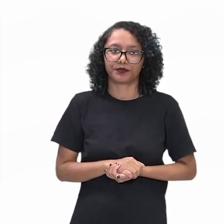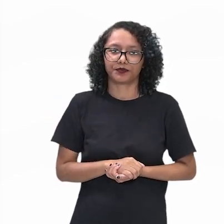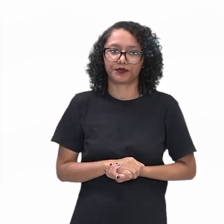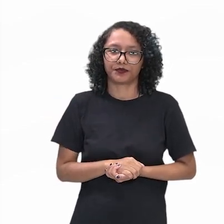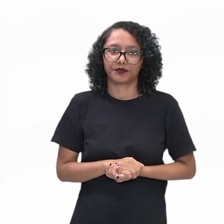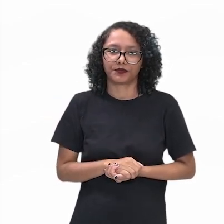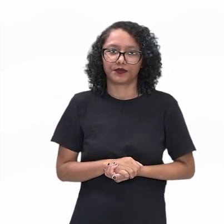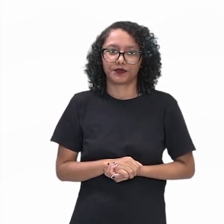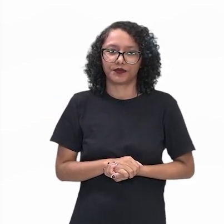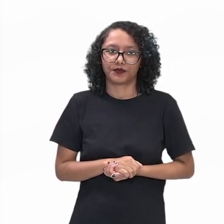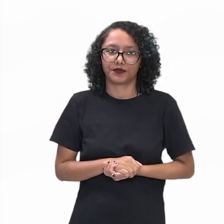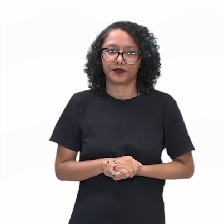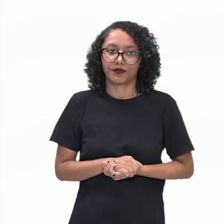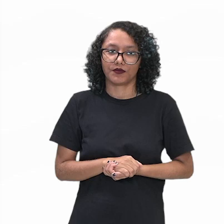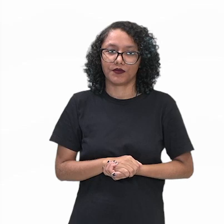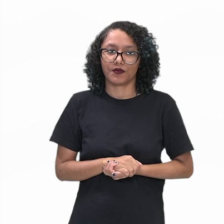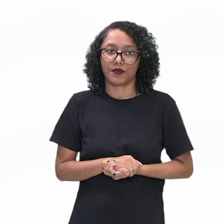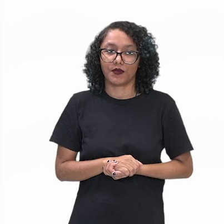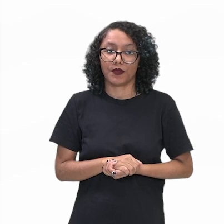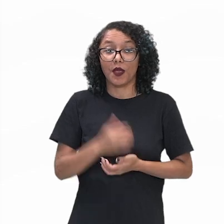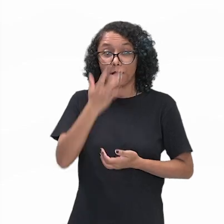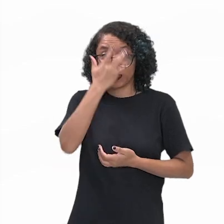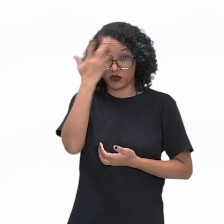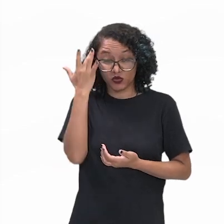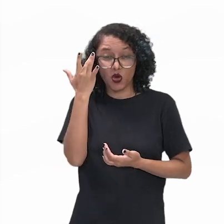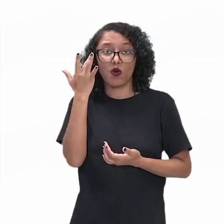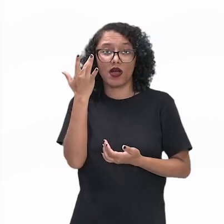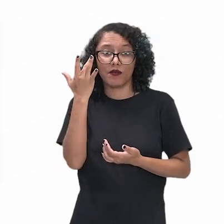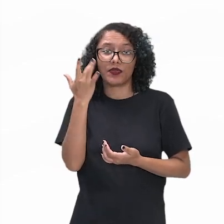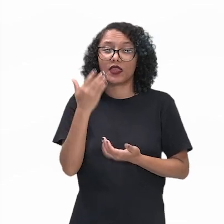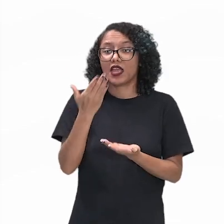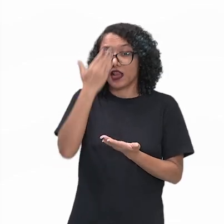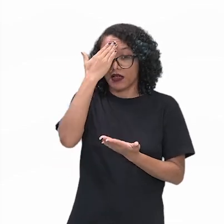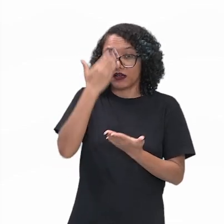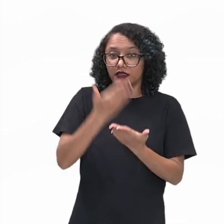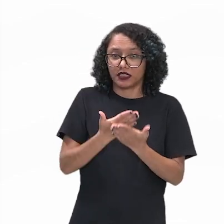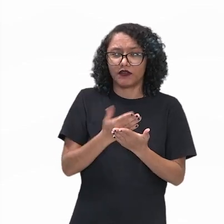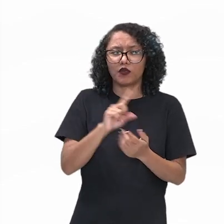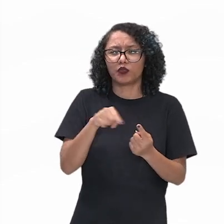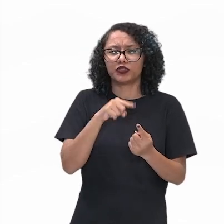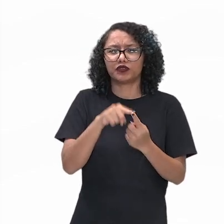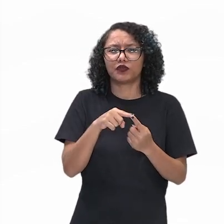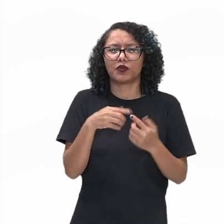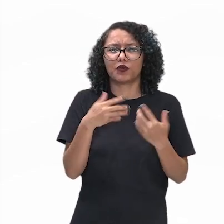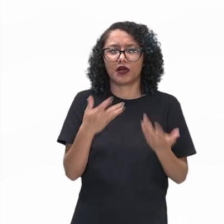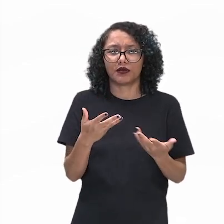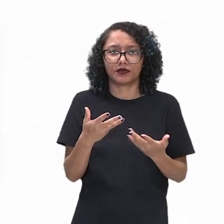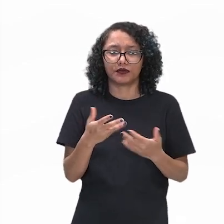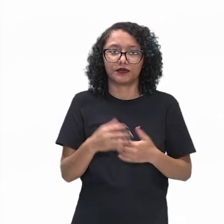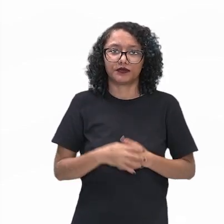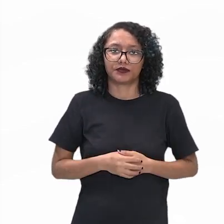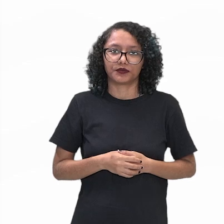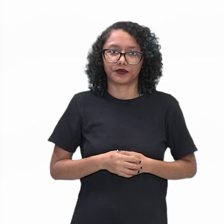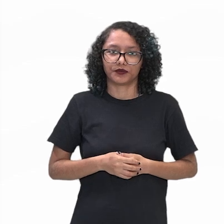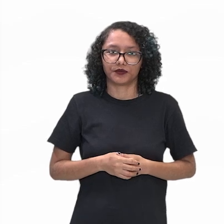coroa portuguesa. E claro que um dos objetivos deles, né, era justamente tornar as terras produtivas. E